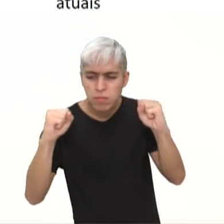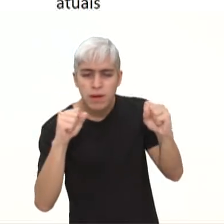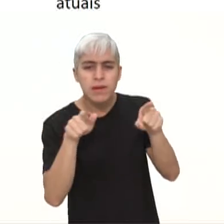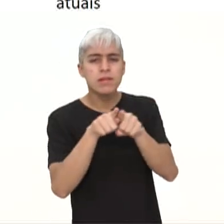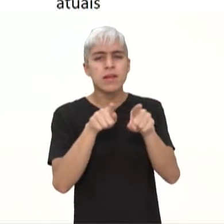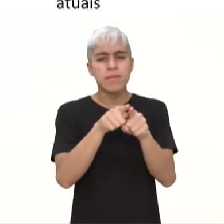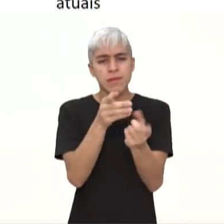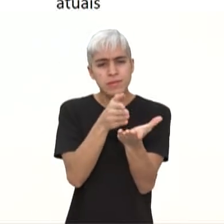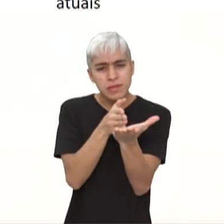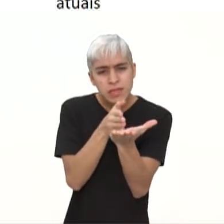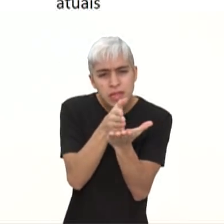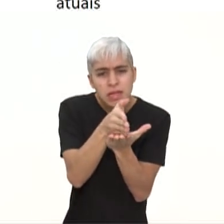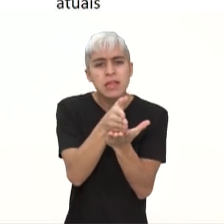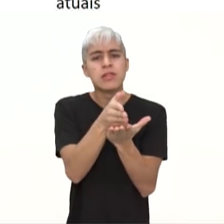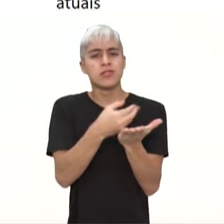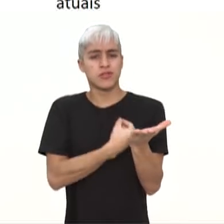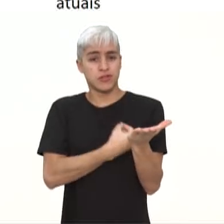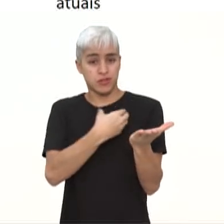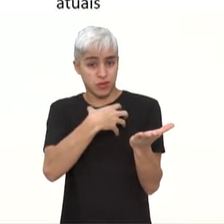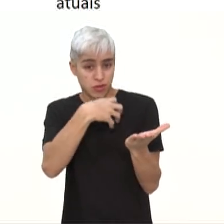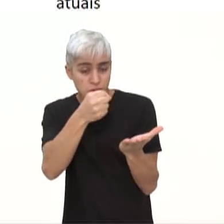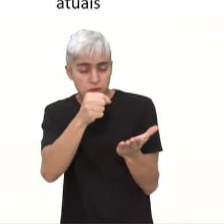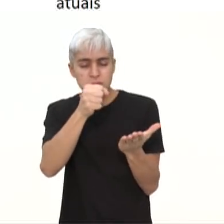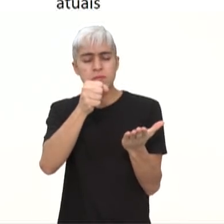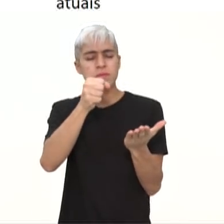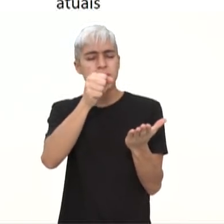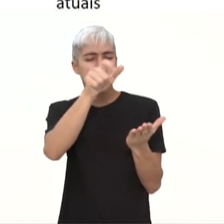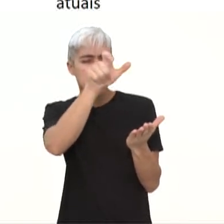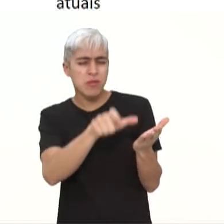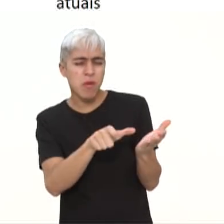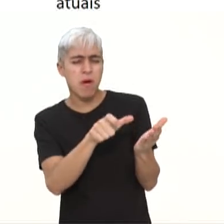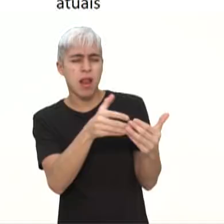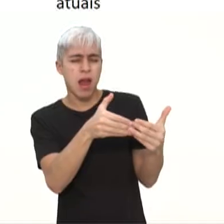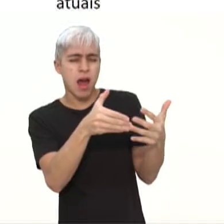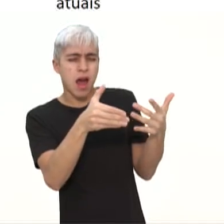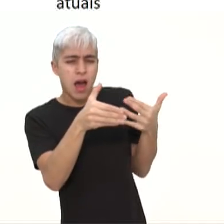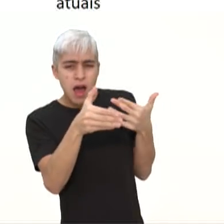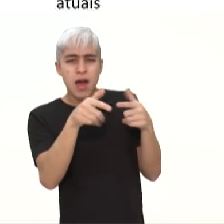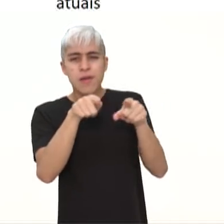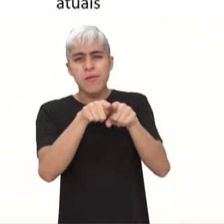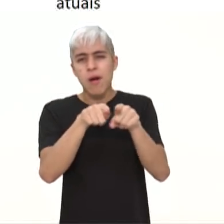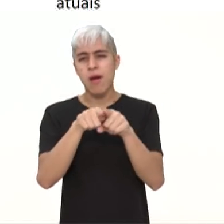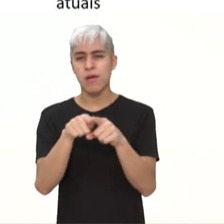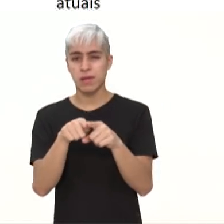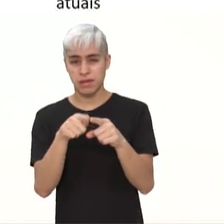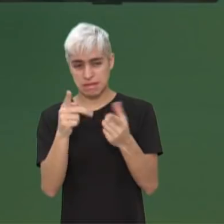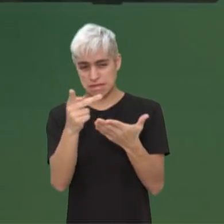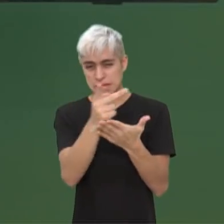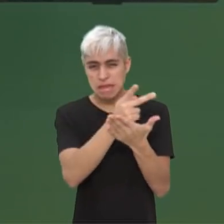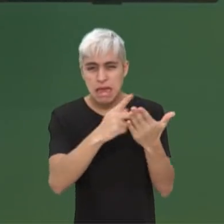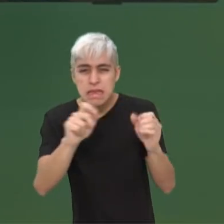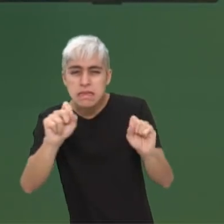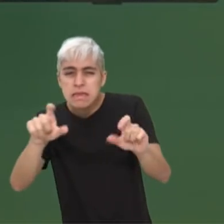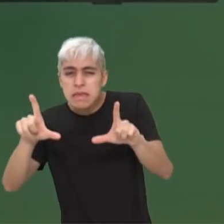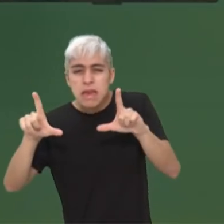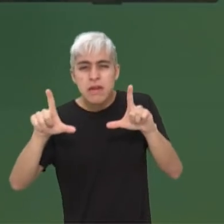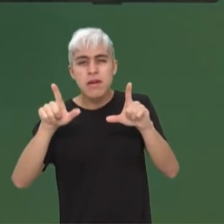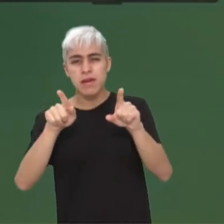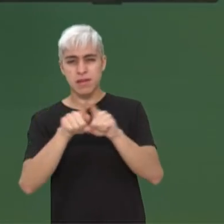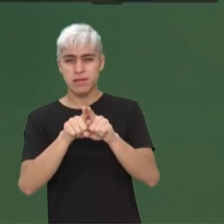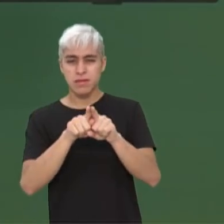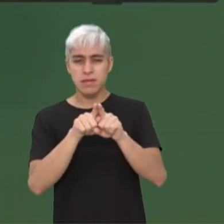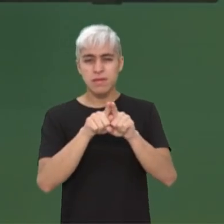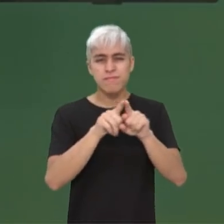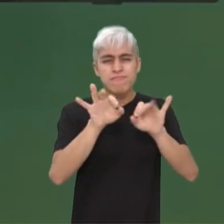a sobrevivência do ser humano primitivo. Então eles faziam ali algumas gravuras nas cavernas e também nas paredes que retratavam